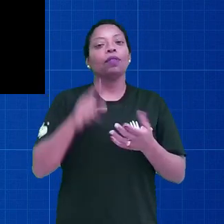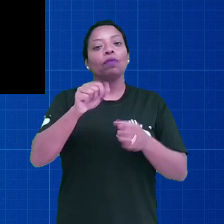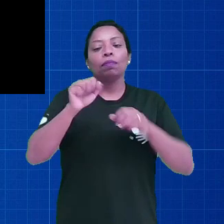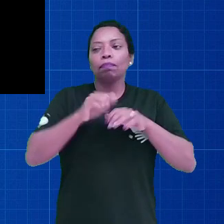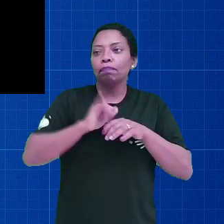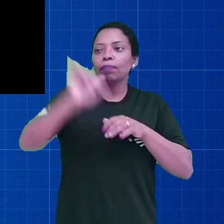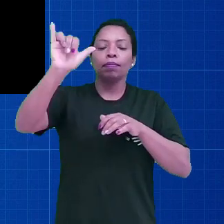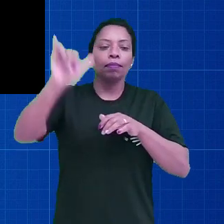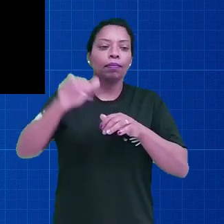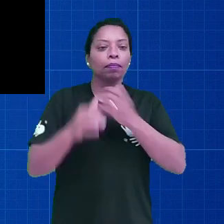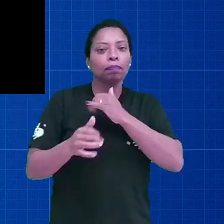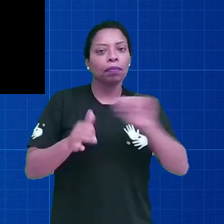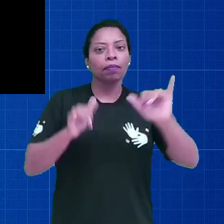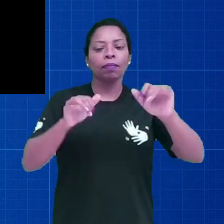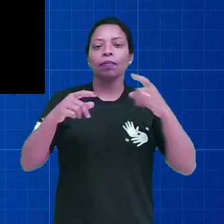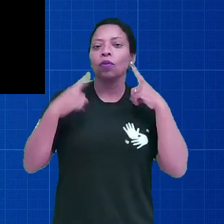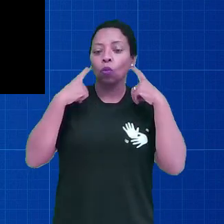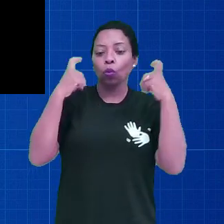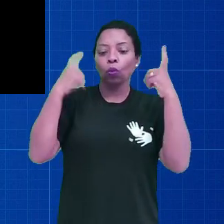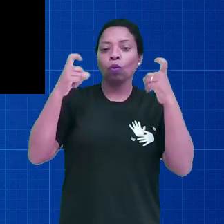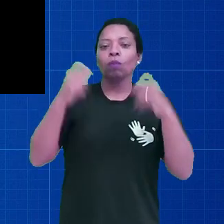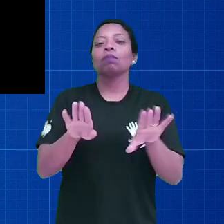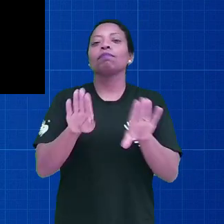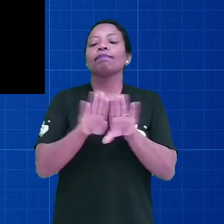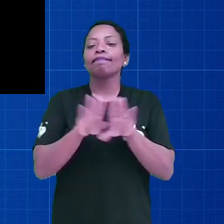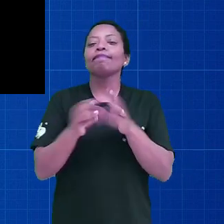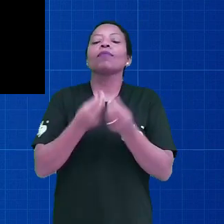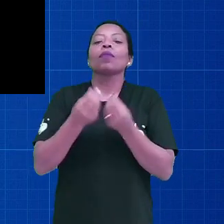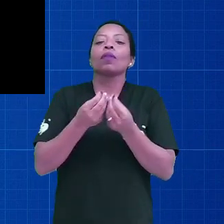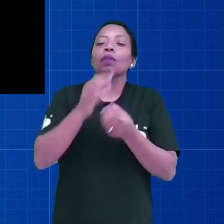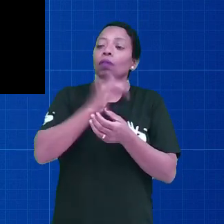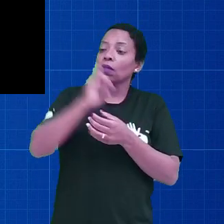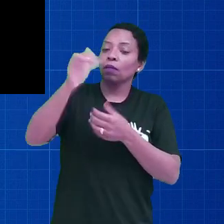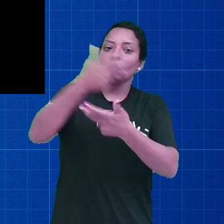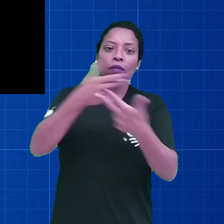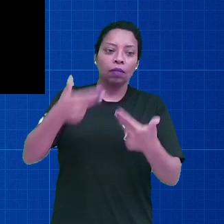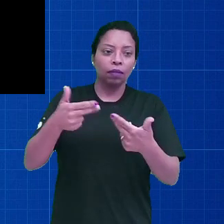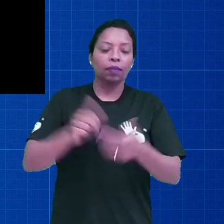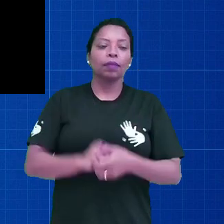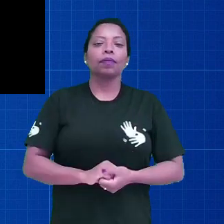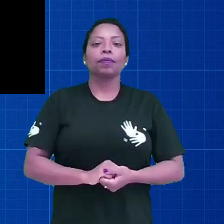libera também para a atmosfera uma grande quantidade de energia.